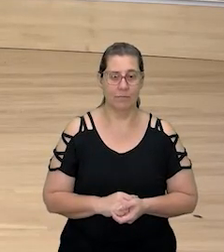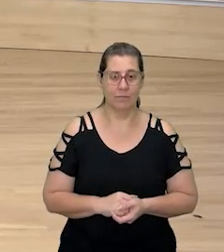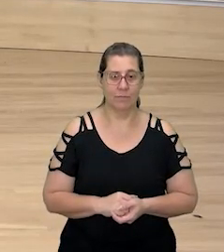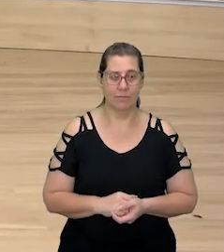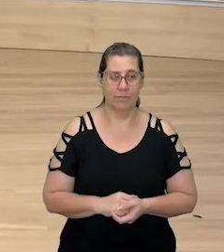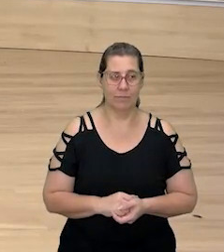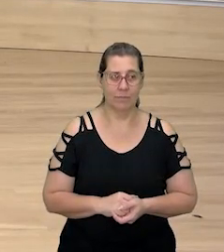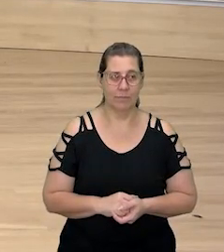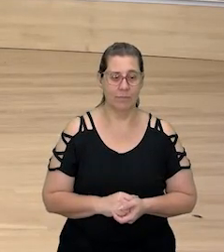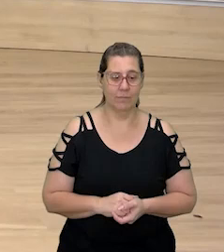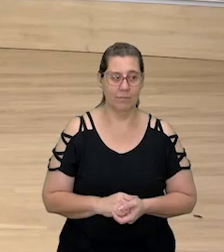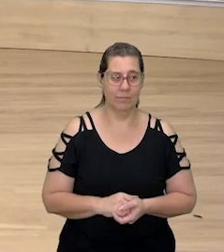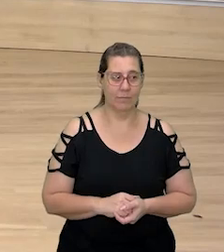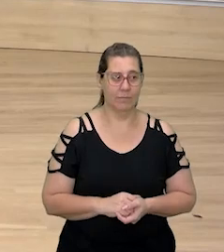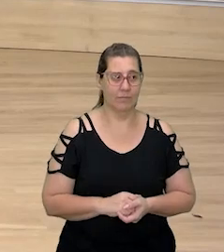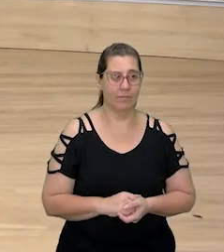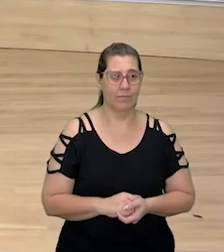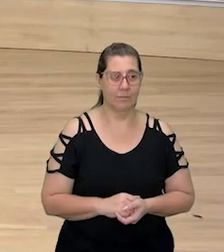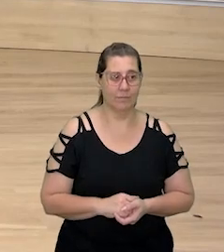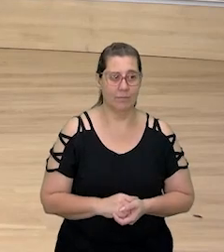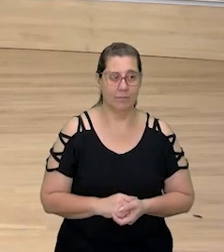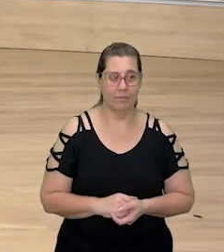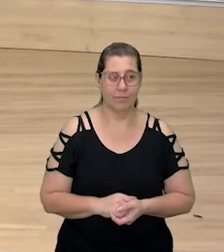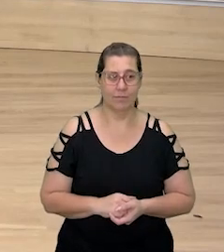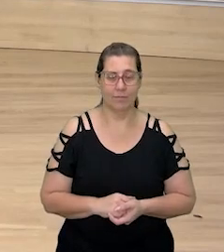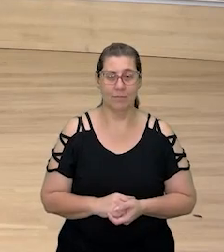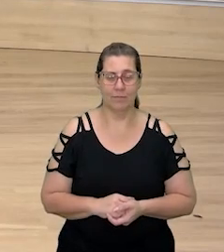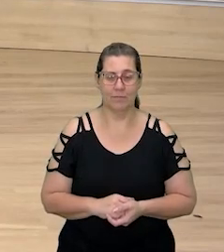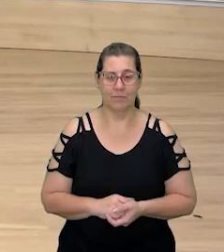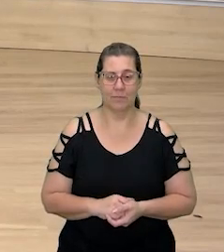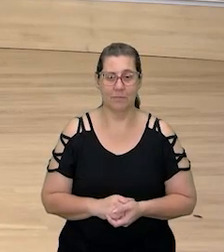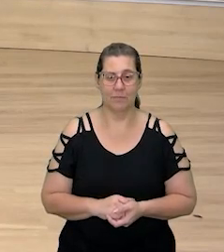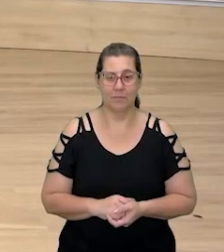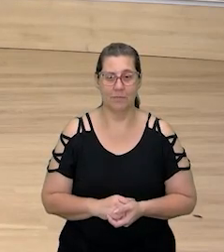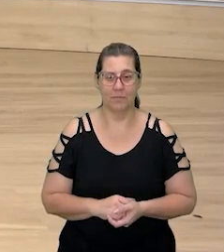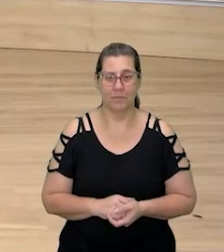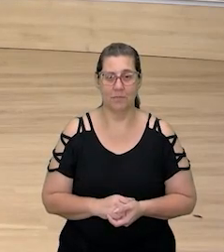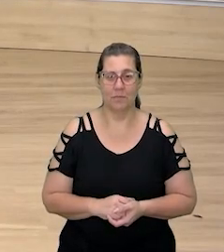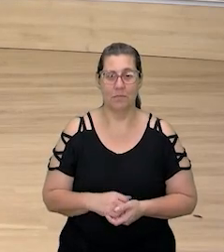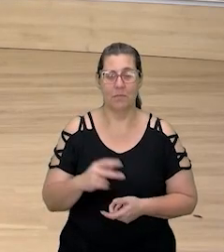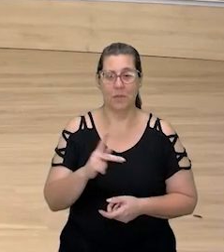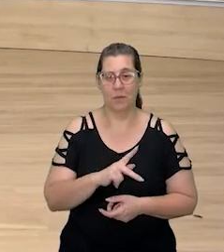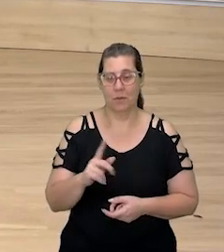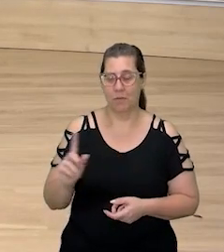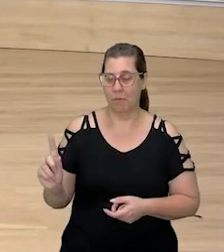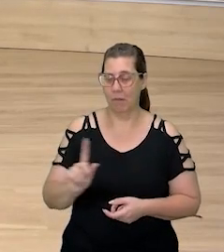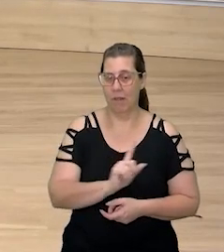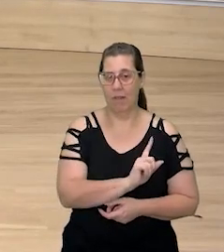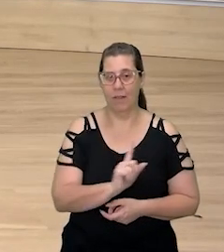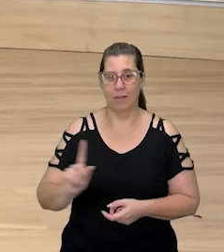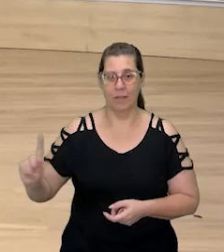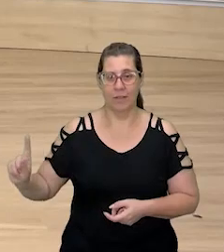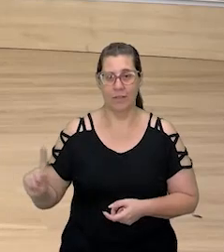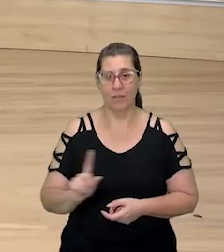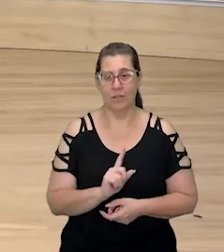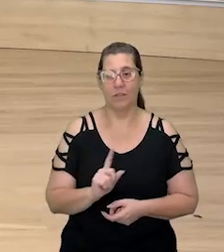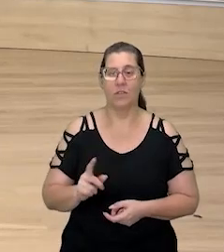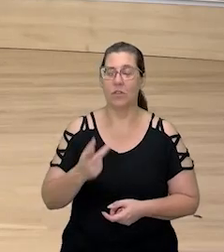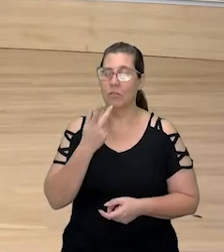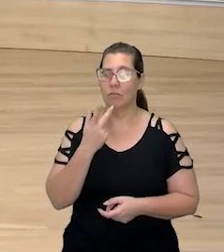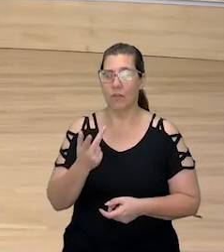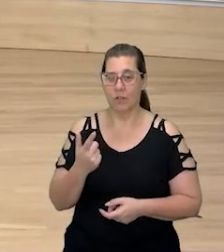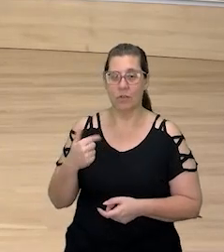que temos? Então, vai a professora Mara e ela vai ficar andando de um lado para o outro, tá? E eu vou estar falando onde